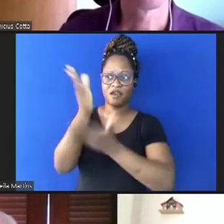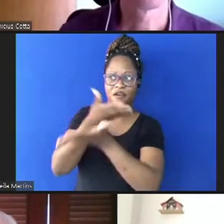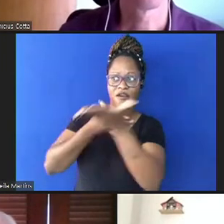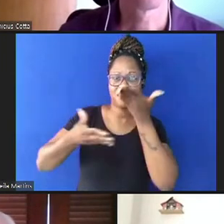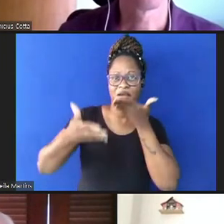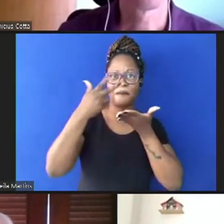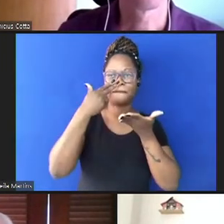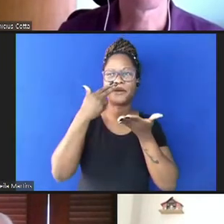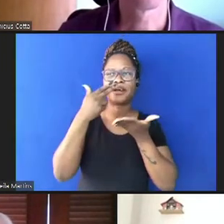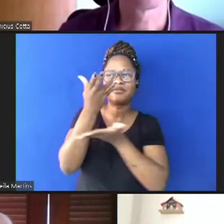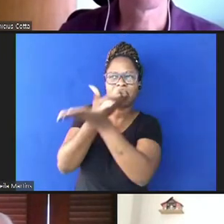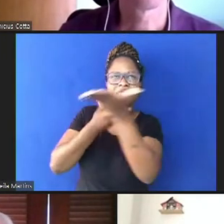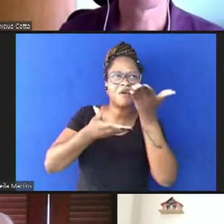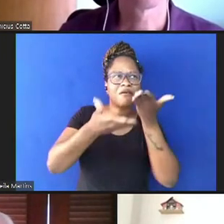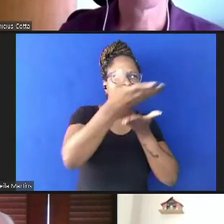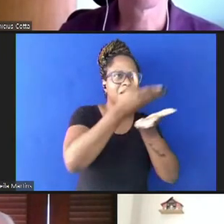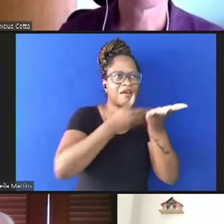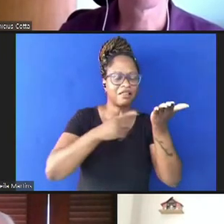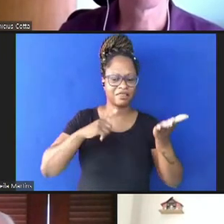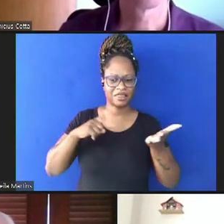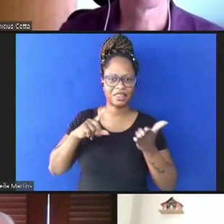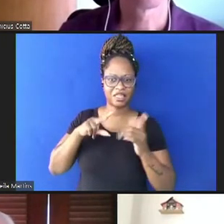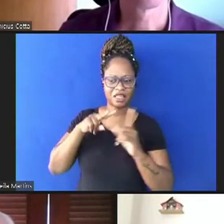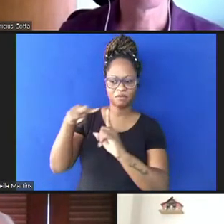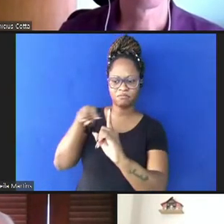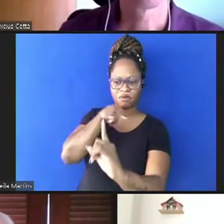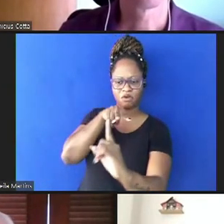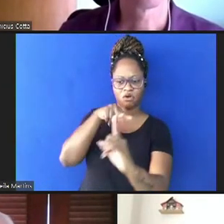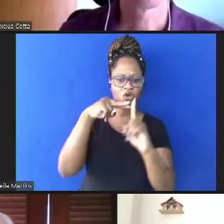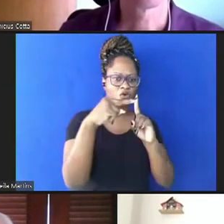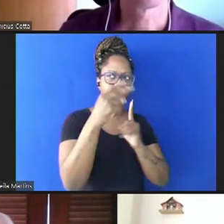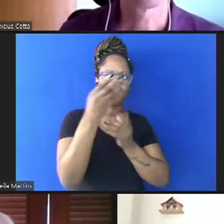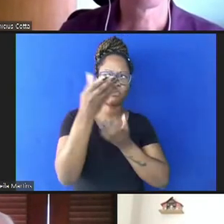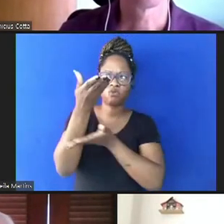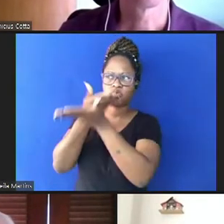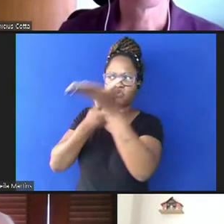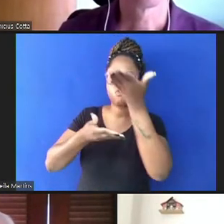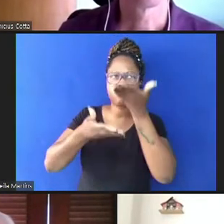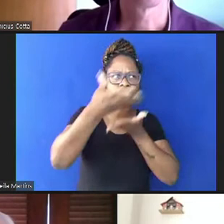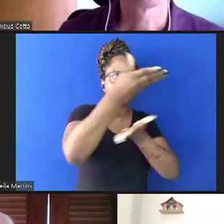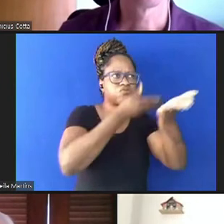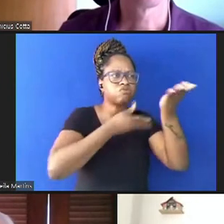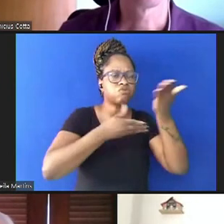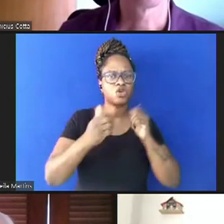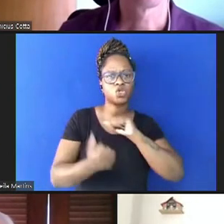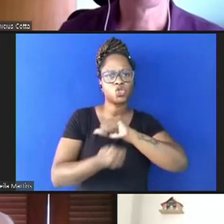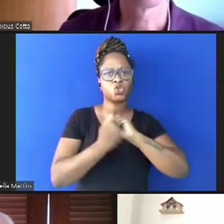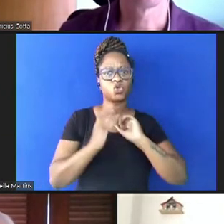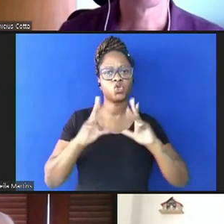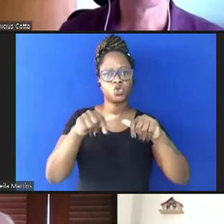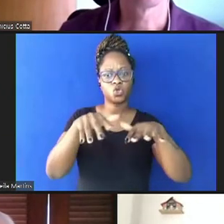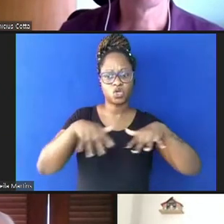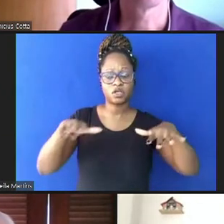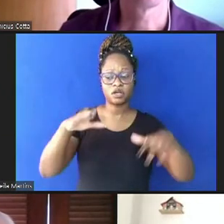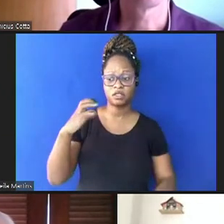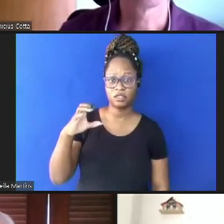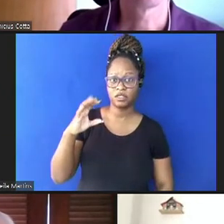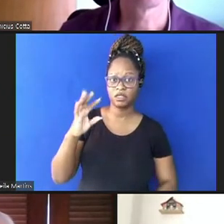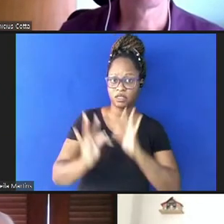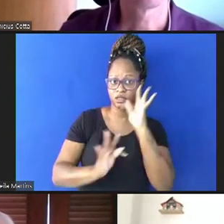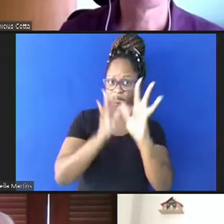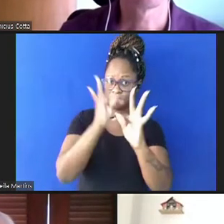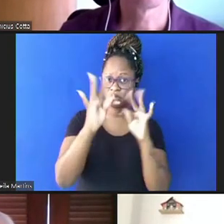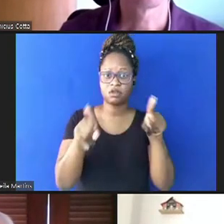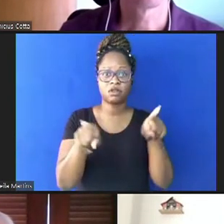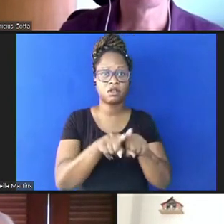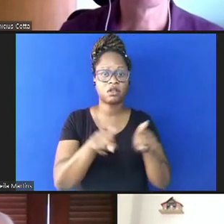Nós trabalhamos com a perspectiva de cooperação horizontal, cooperação estruturante, tanto na área de ciência e tecnologia como no que diz